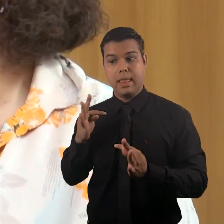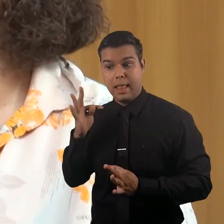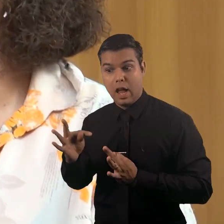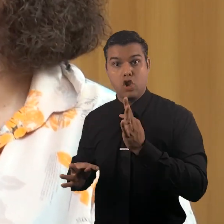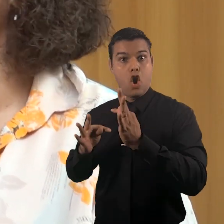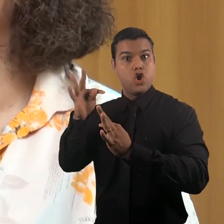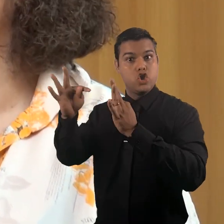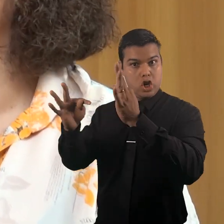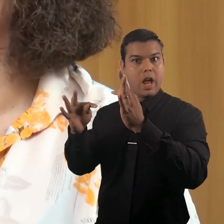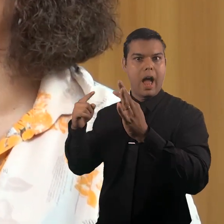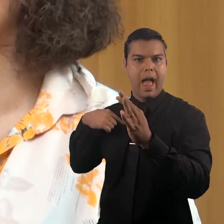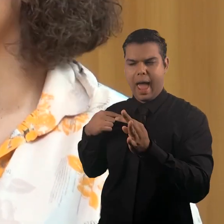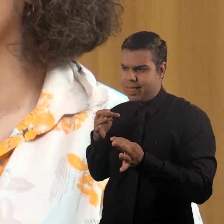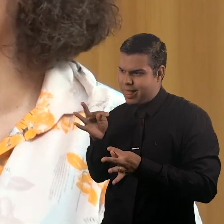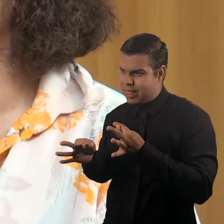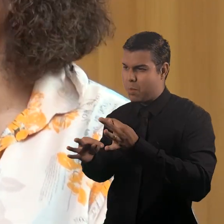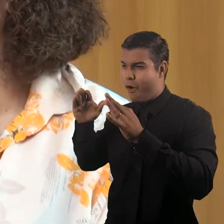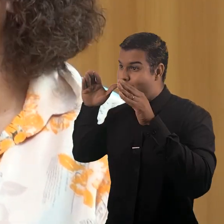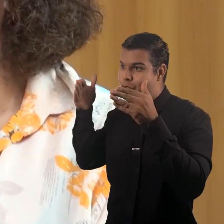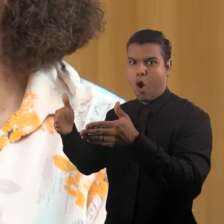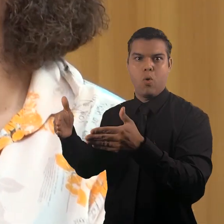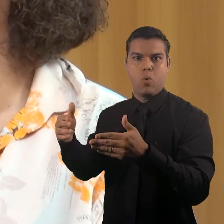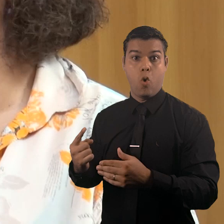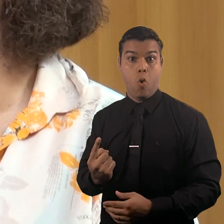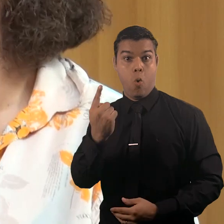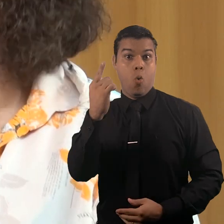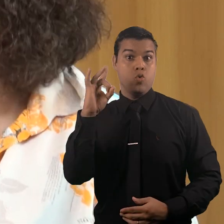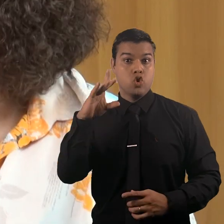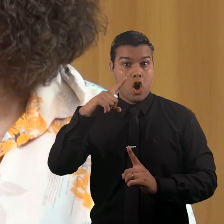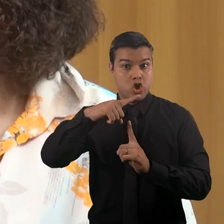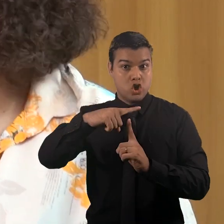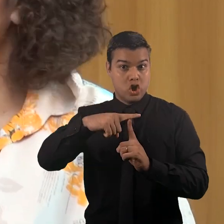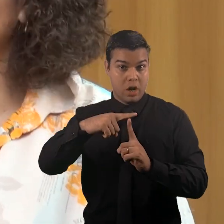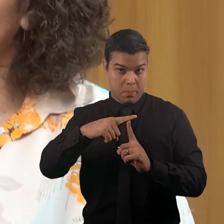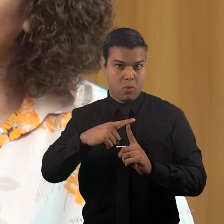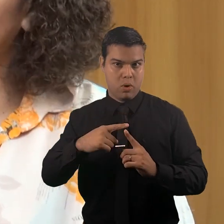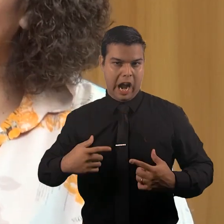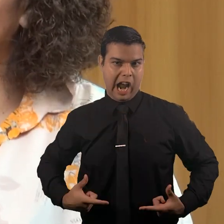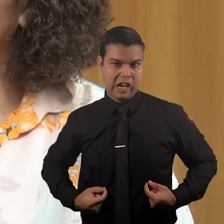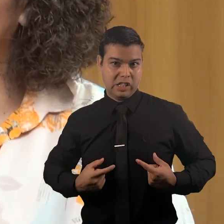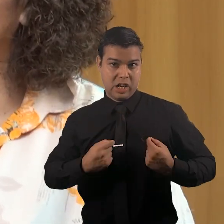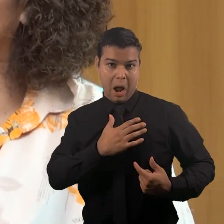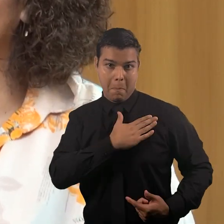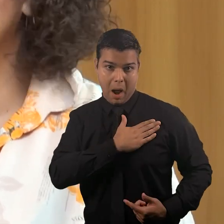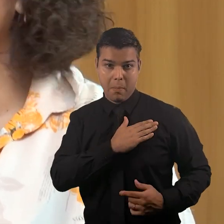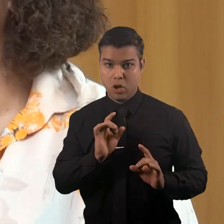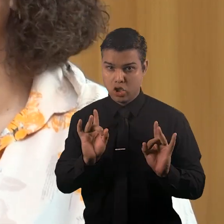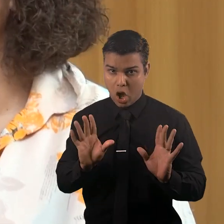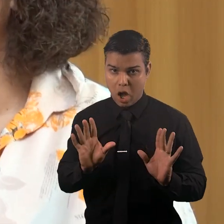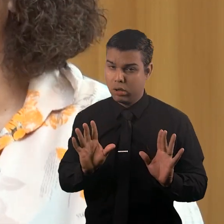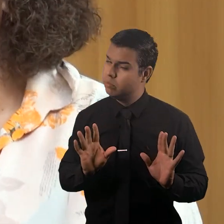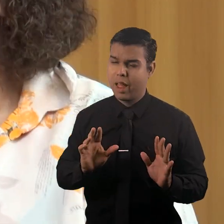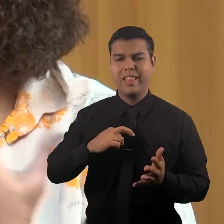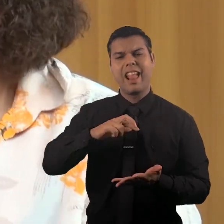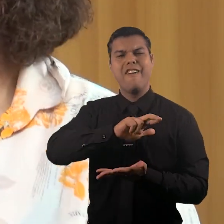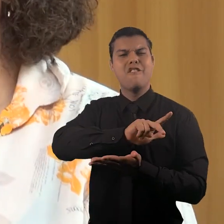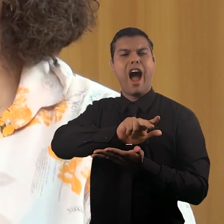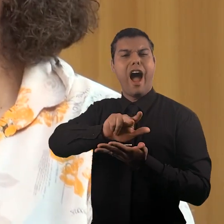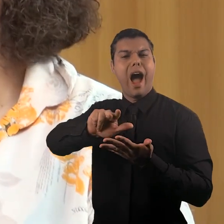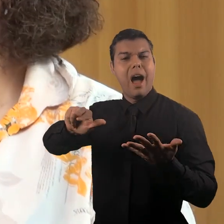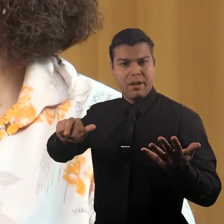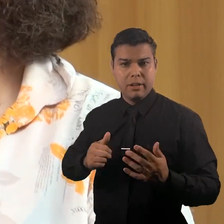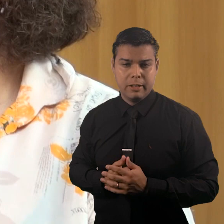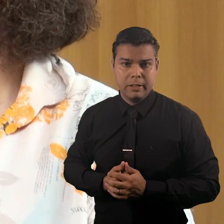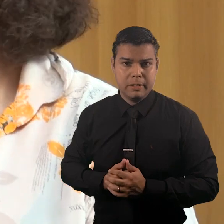E cada vez mais você tem tecnologias que são terapias-alvo, que vão ali, não é só um tipo de câncer de mama. Câncer de mama são